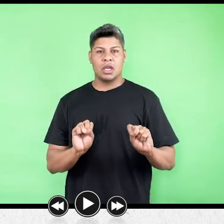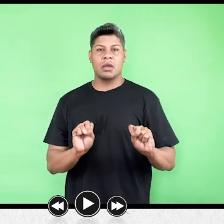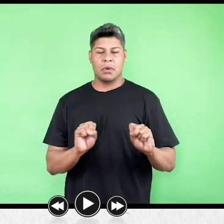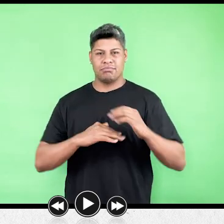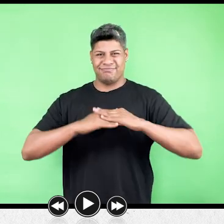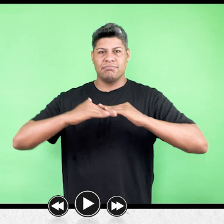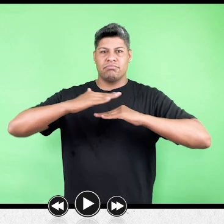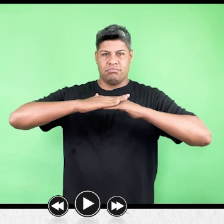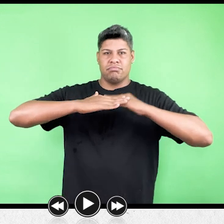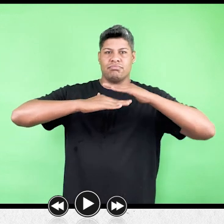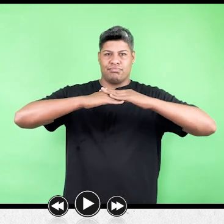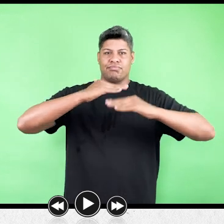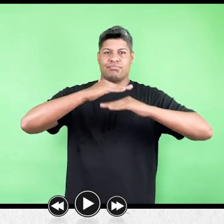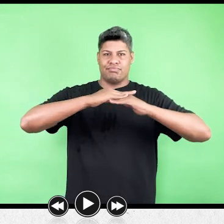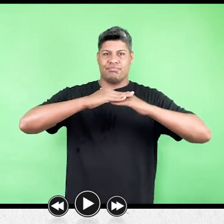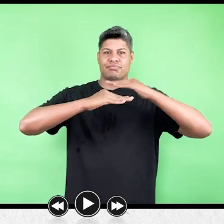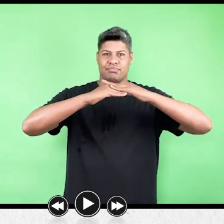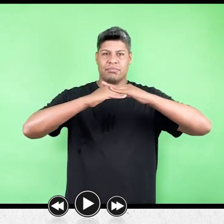esse filtro ele também tem